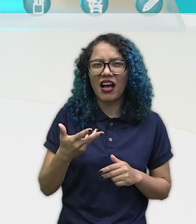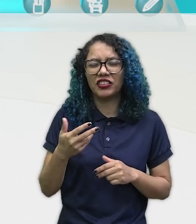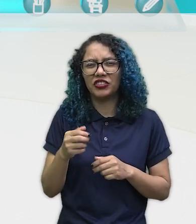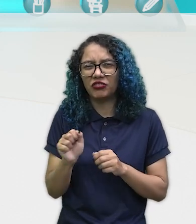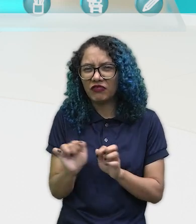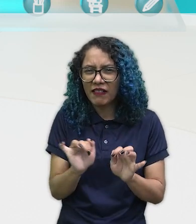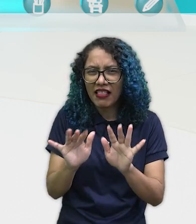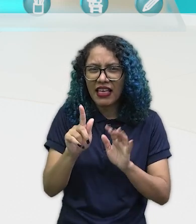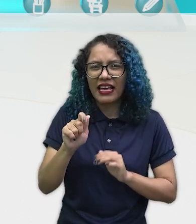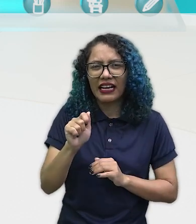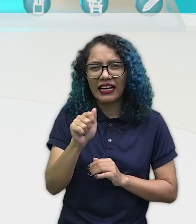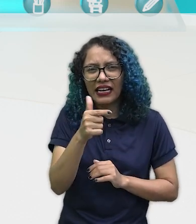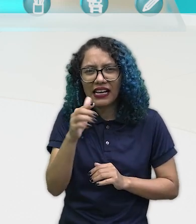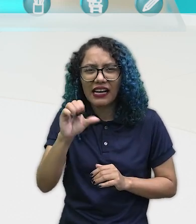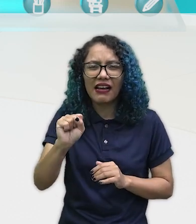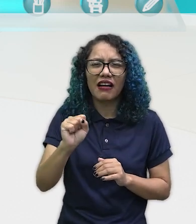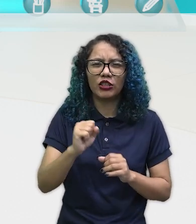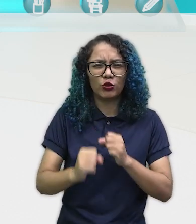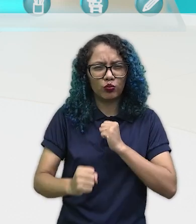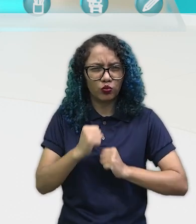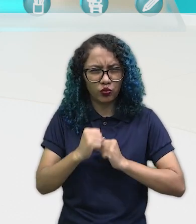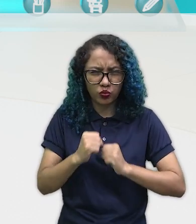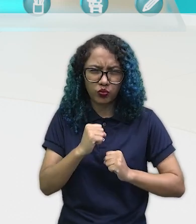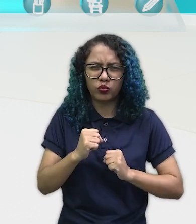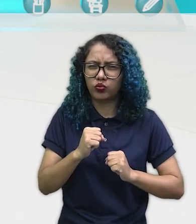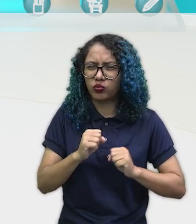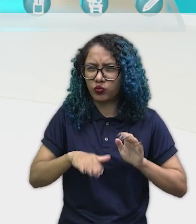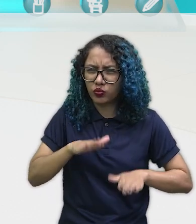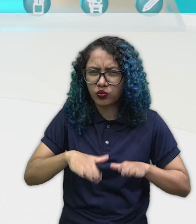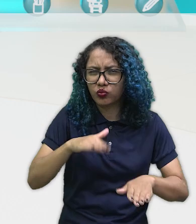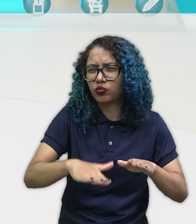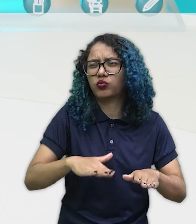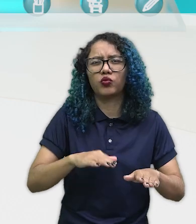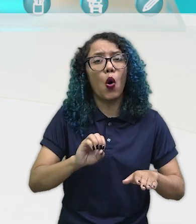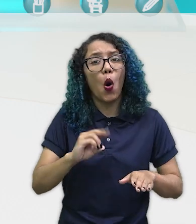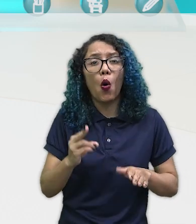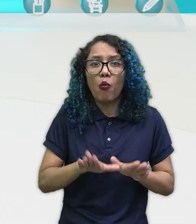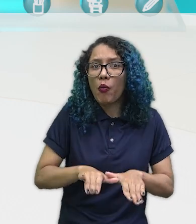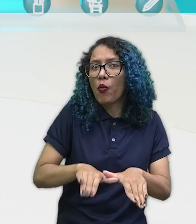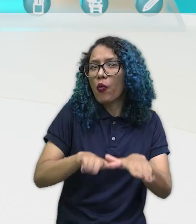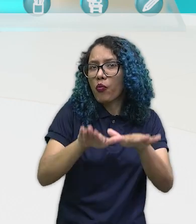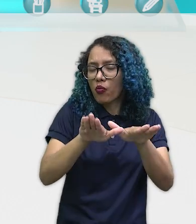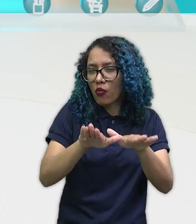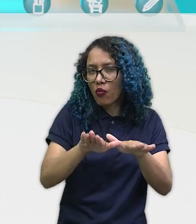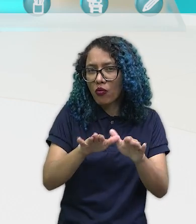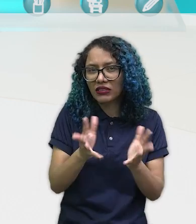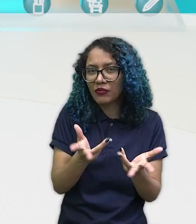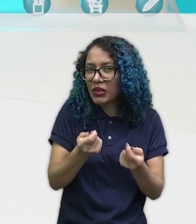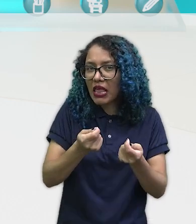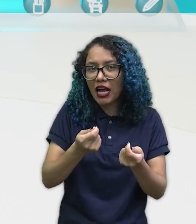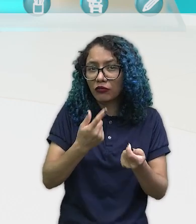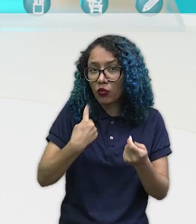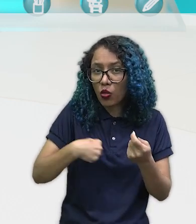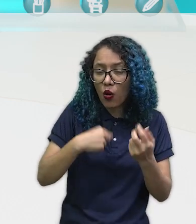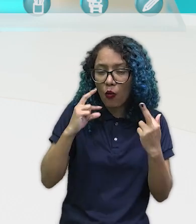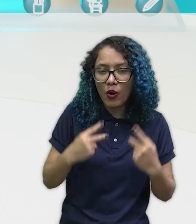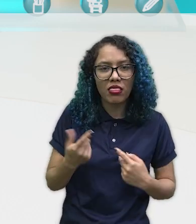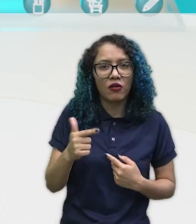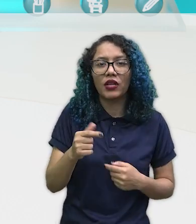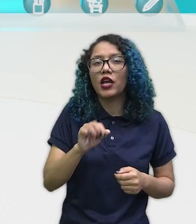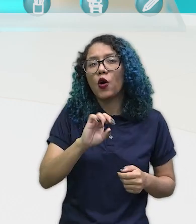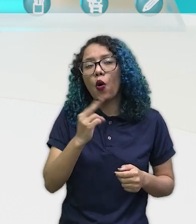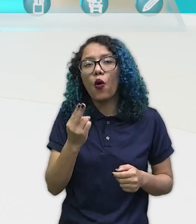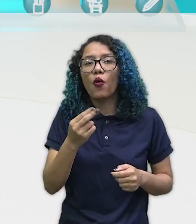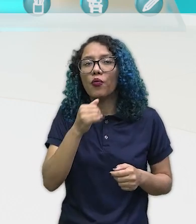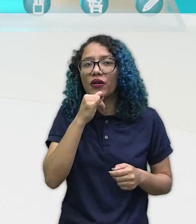velocidade muito grande, correr super veloz, ou voar, ou atingir